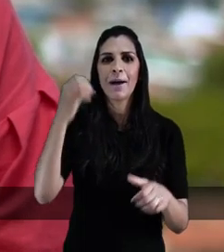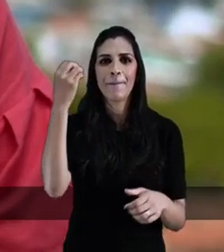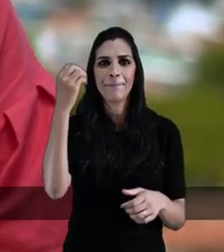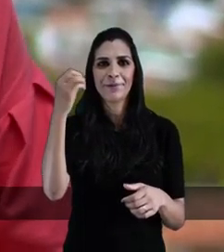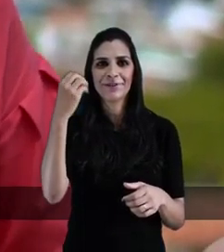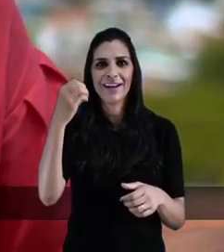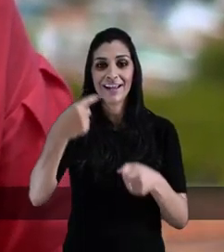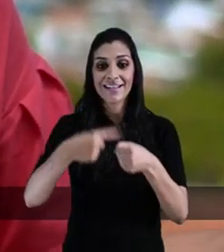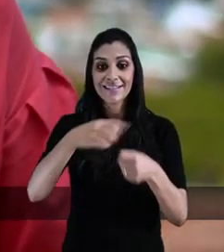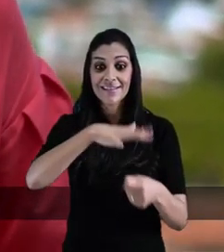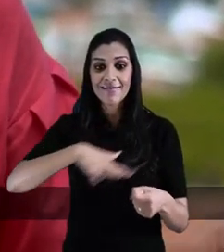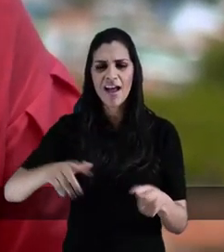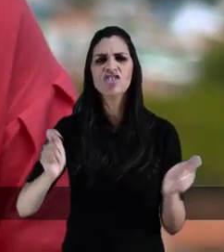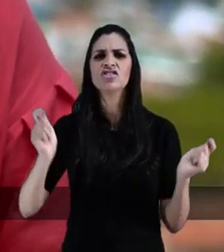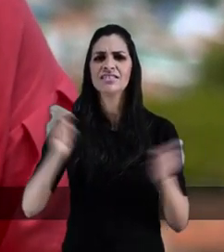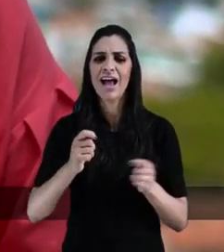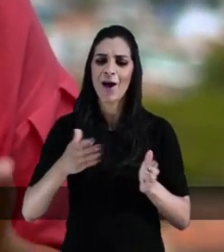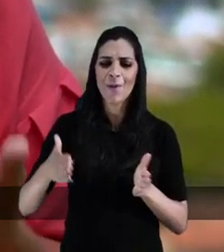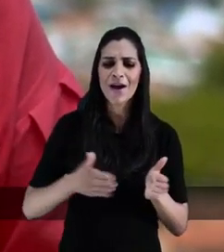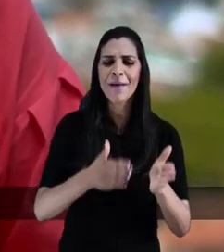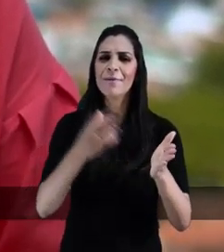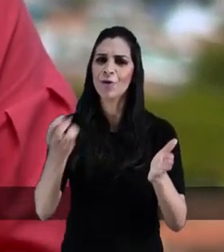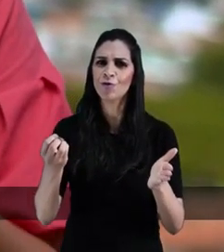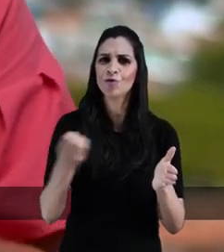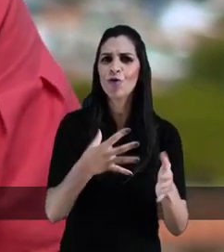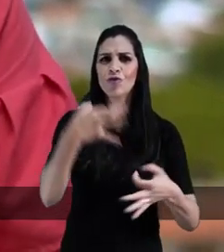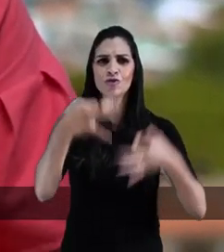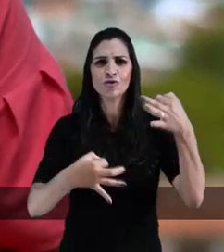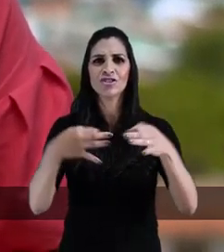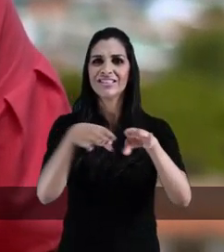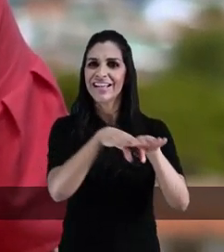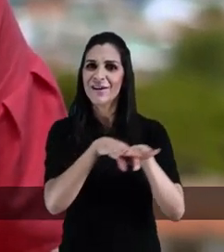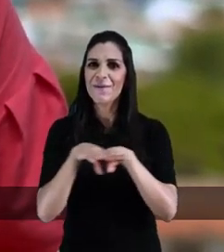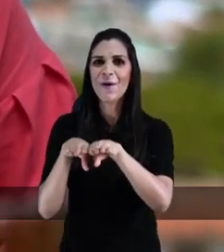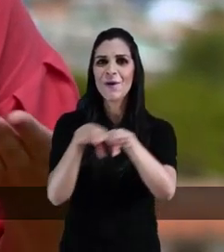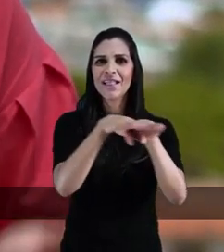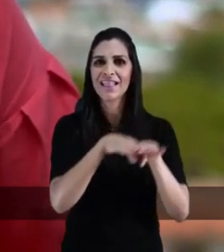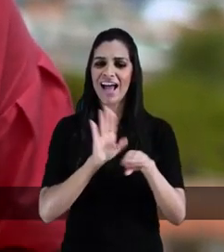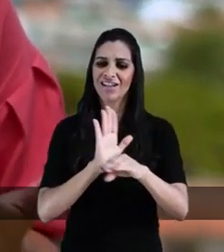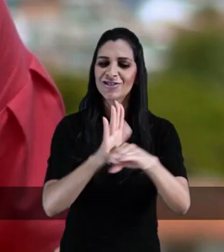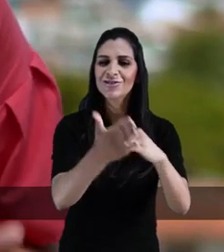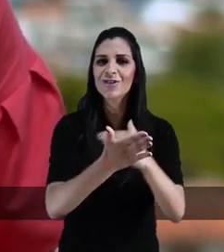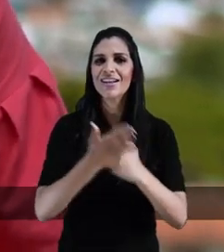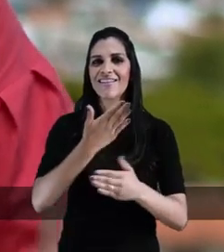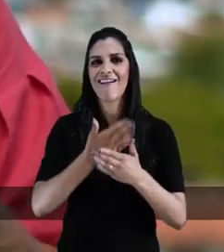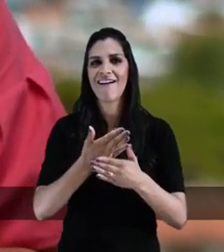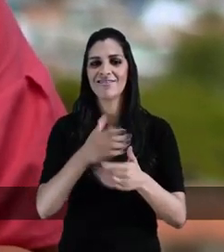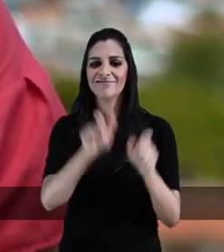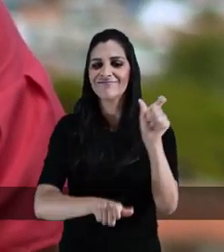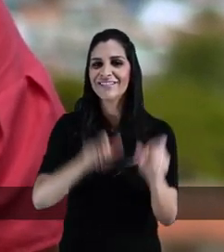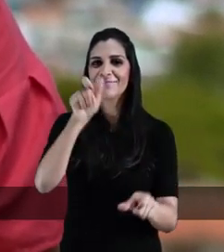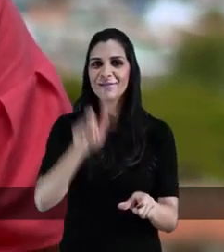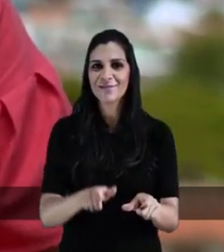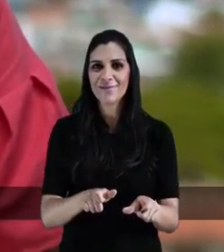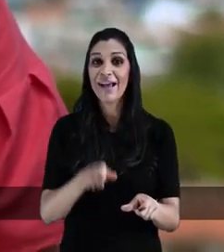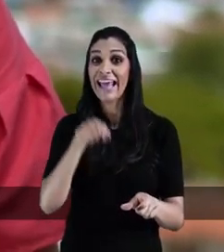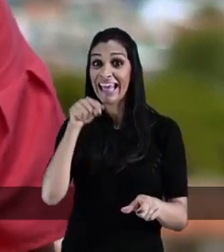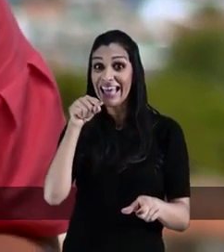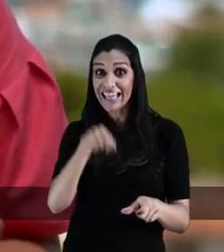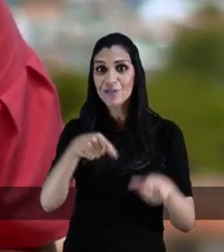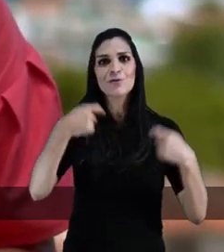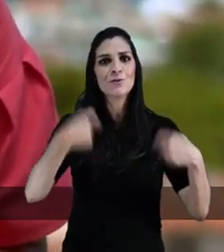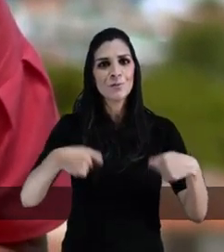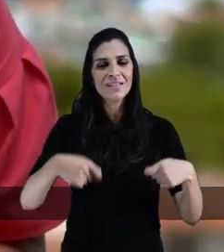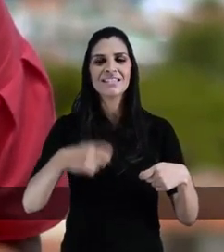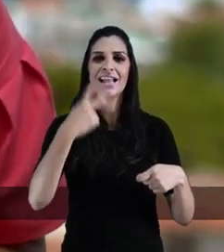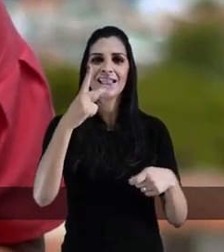Porto Alegre. Nossa cidade pode sim seguir um caminho novo de justiça, igualdade e solidariedade entre as pessoas. E isso